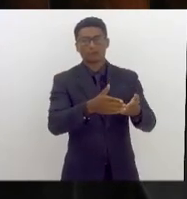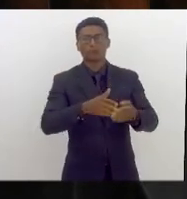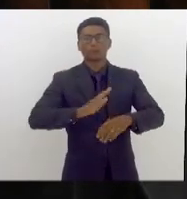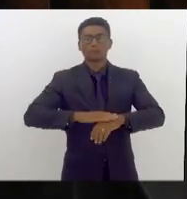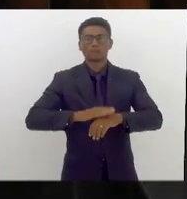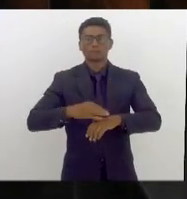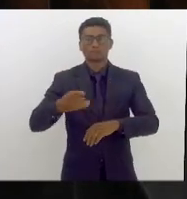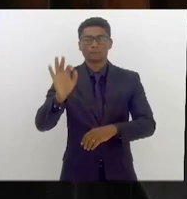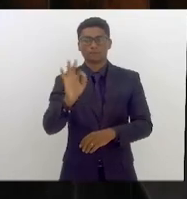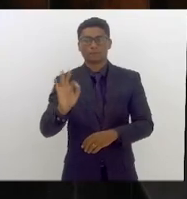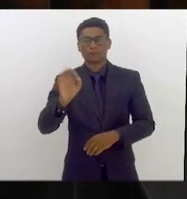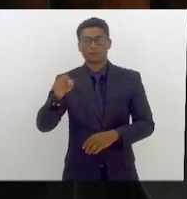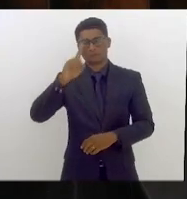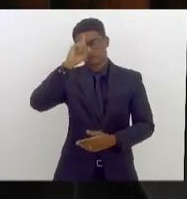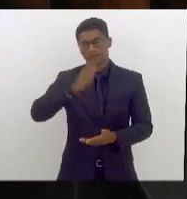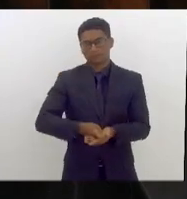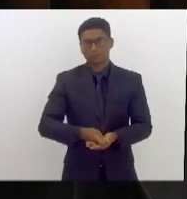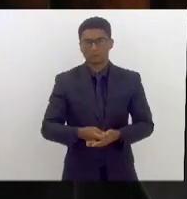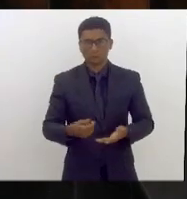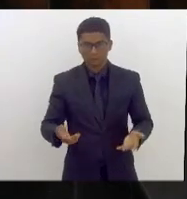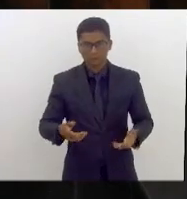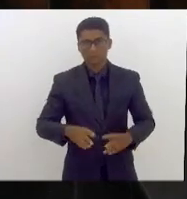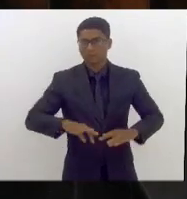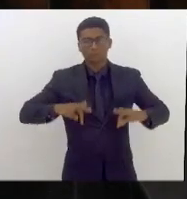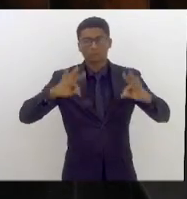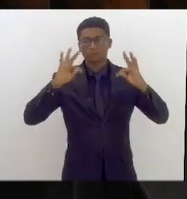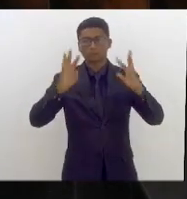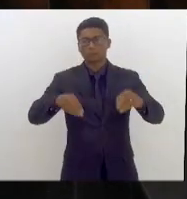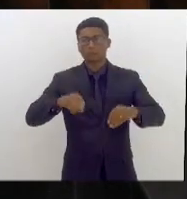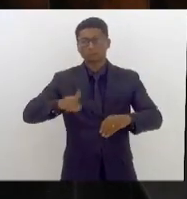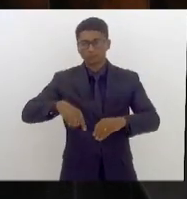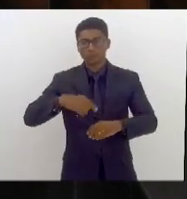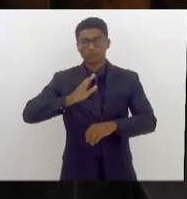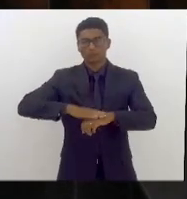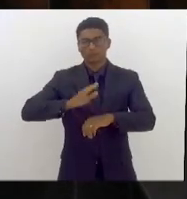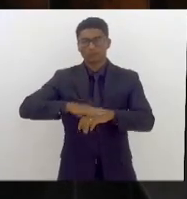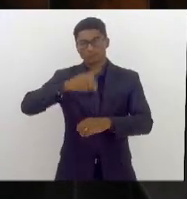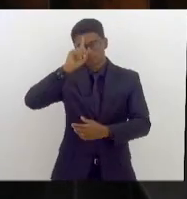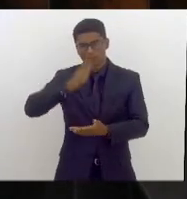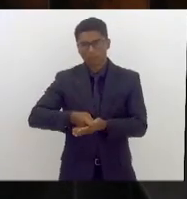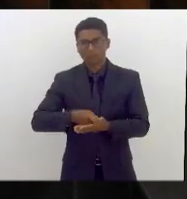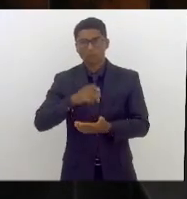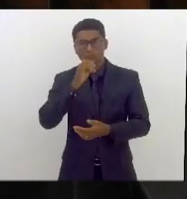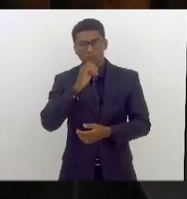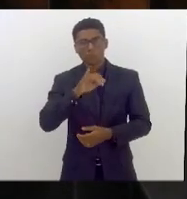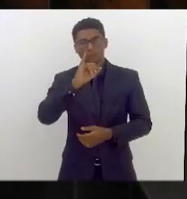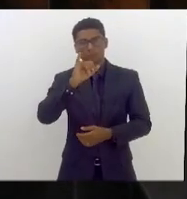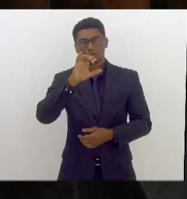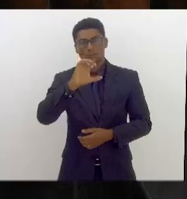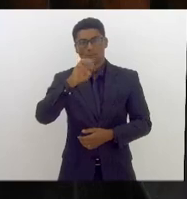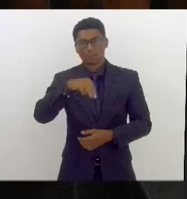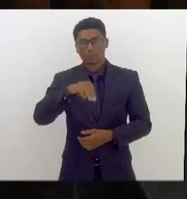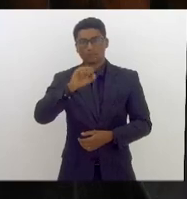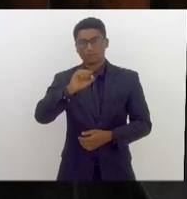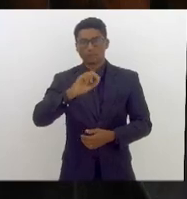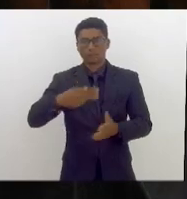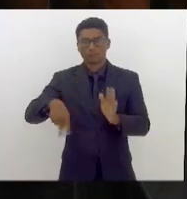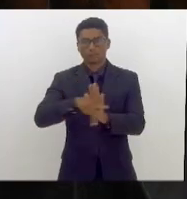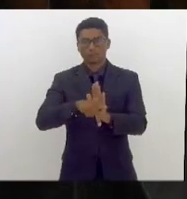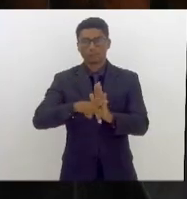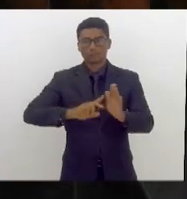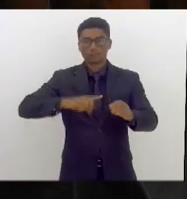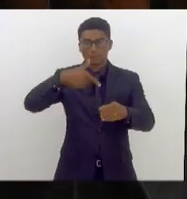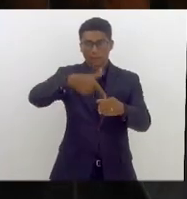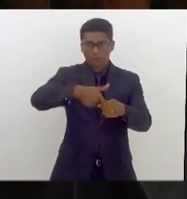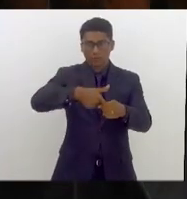federal. Né? Tudo isso são decisões, a cobrança do ICMS do petróleo, do recolhimento do ICMS do